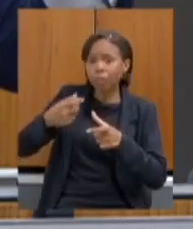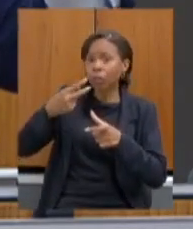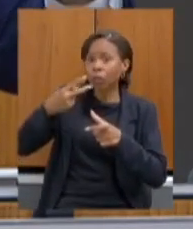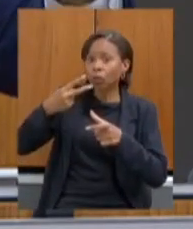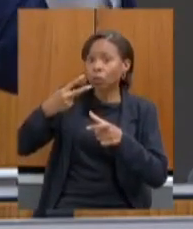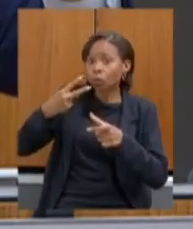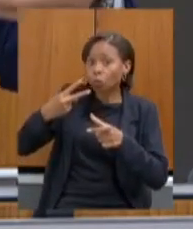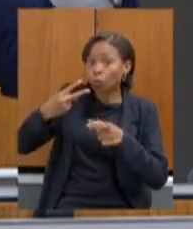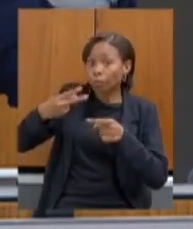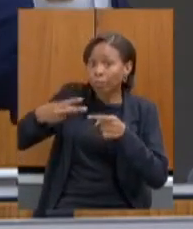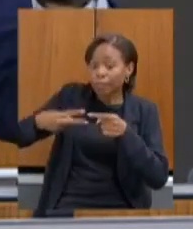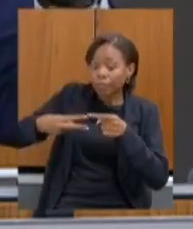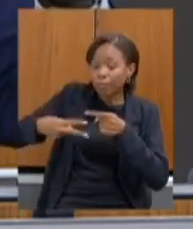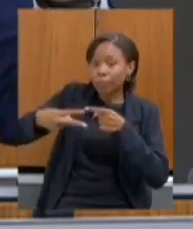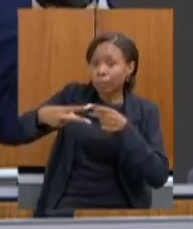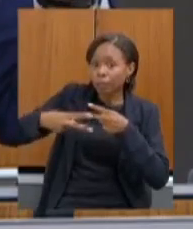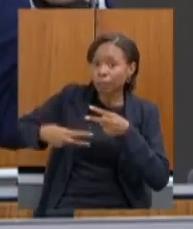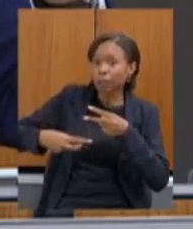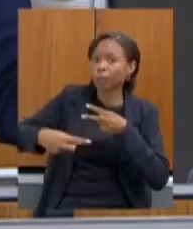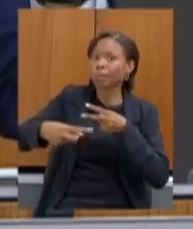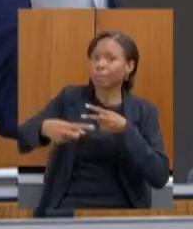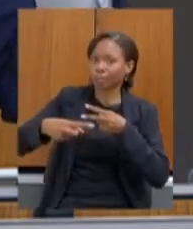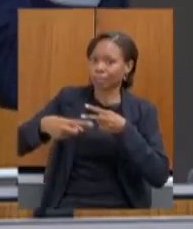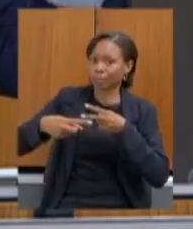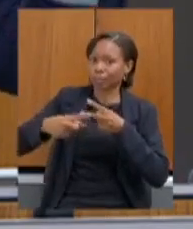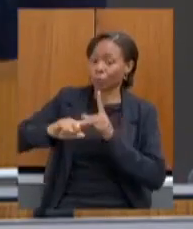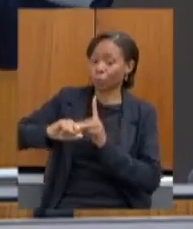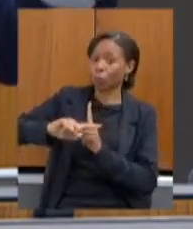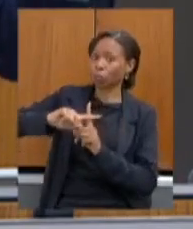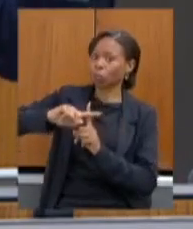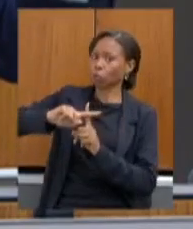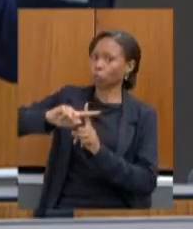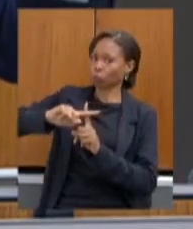indicadores positivos, que indicam que a gente pode sim